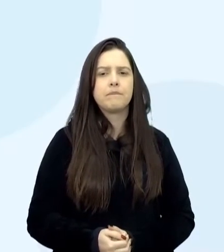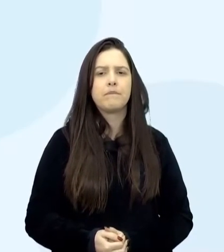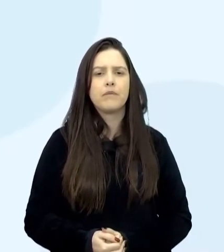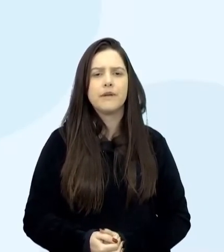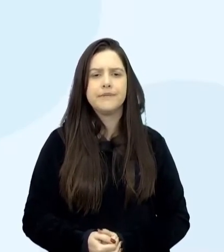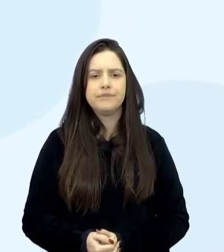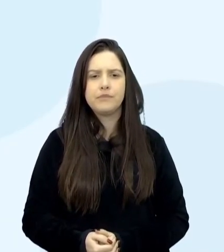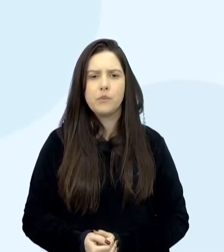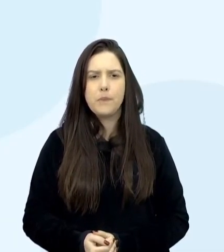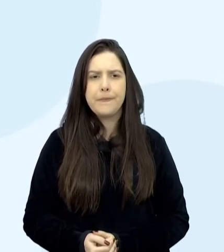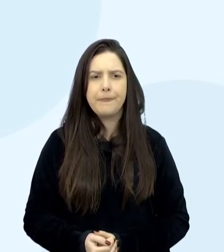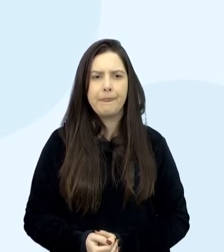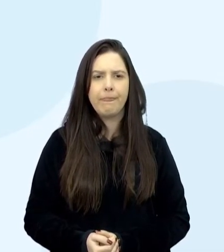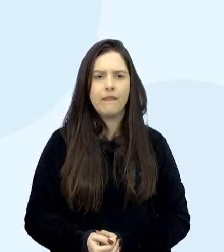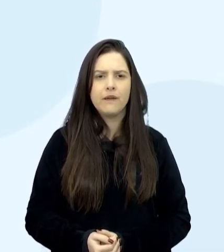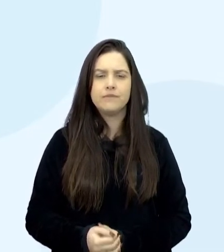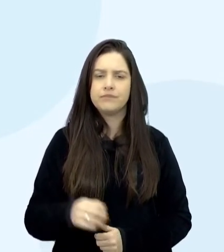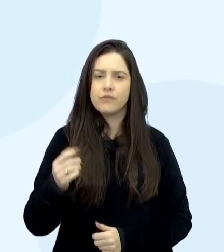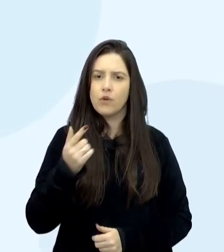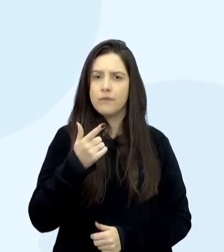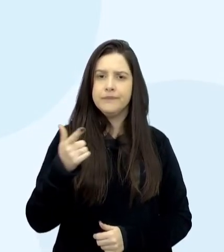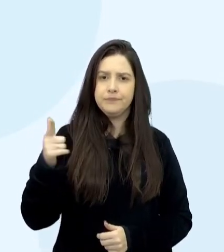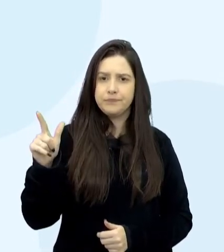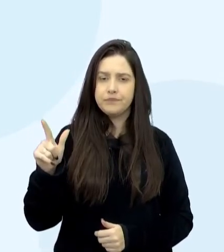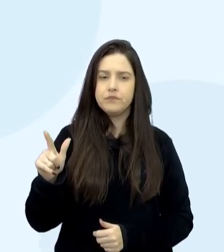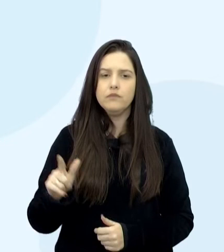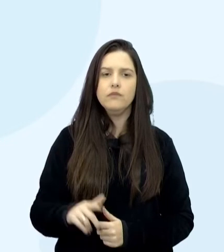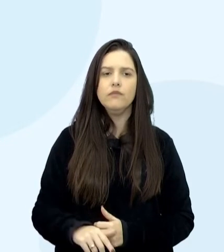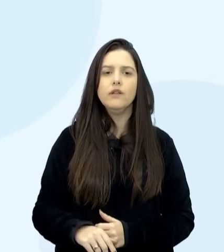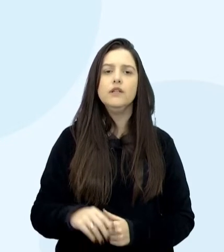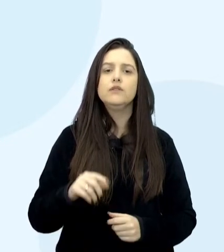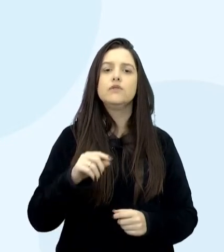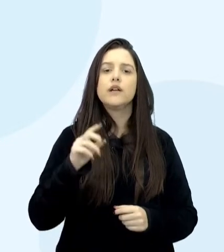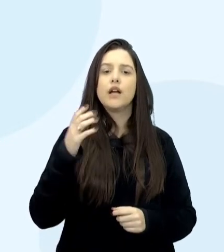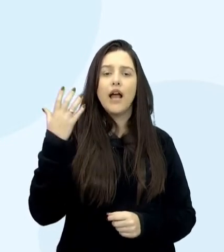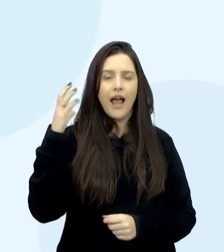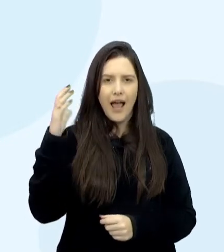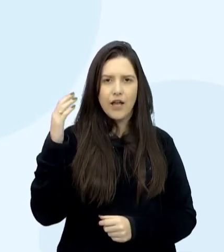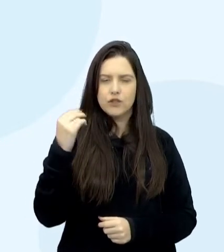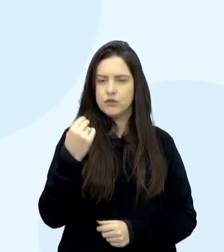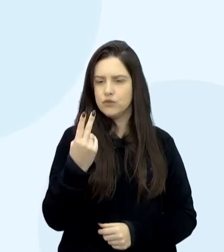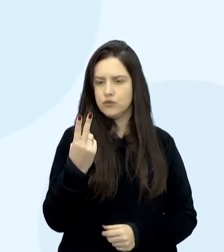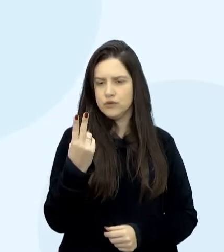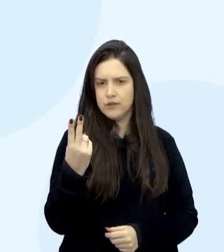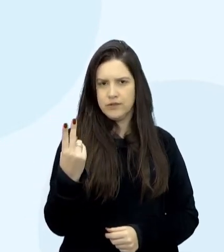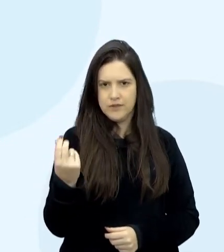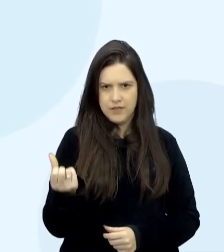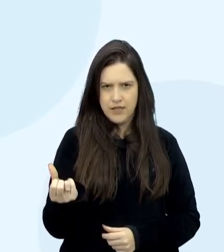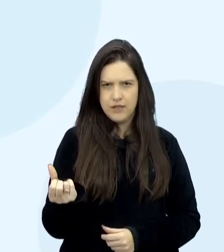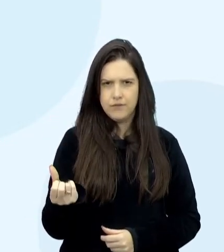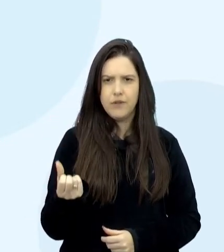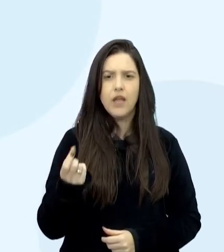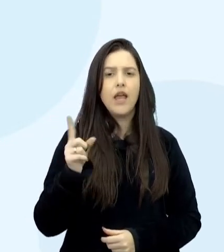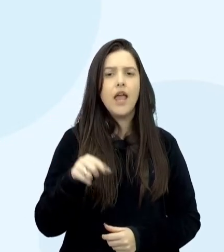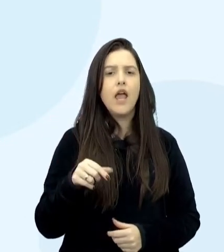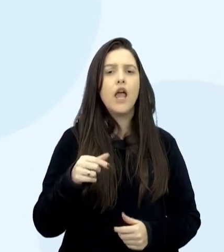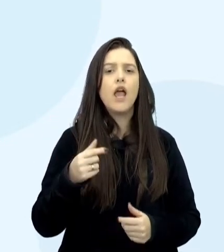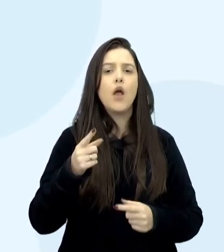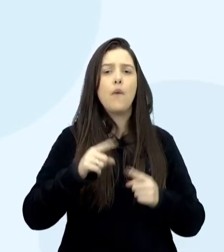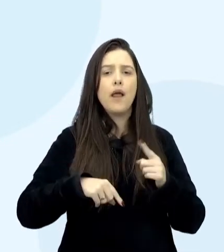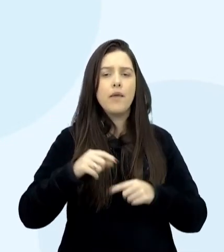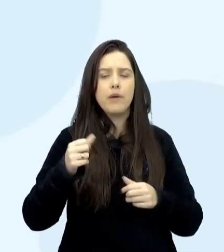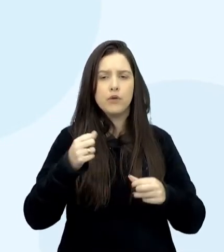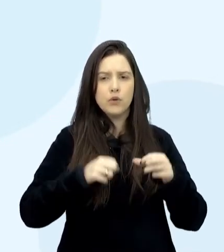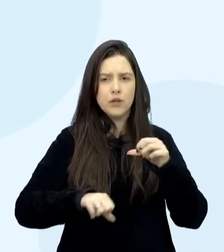para vocês. Uma outra aplicação, ó. Consideremos o rádio 226, que é um elemento